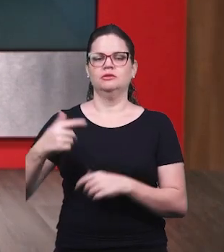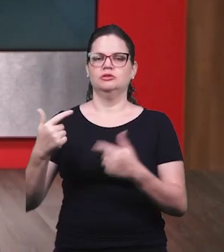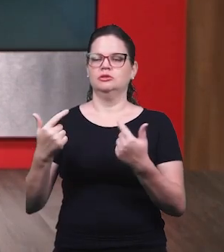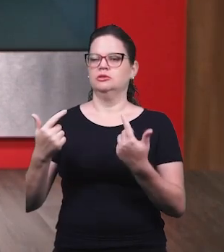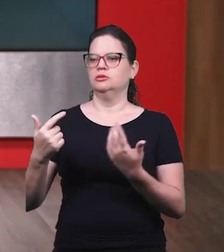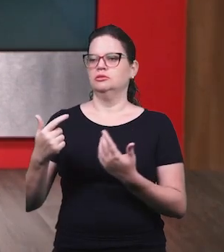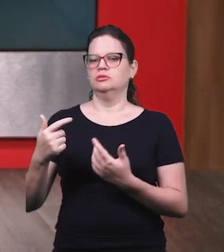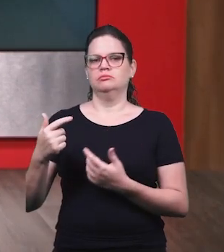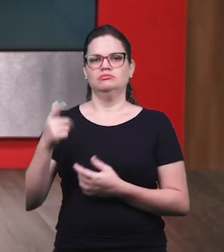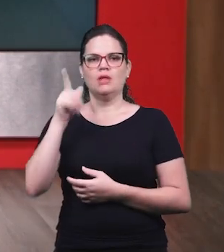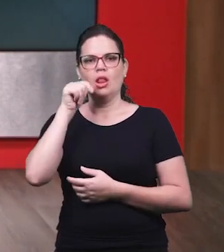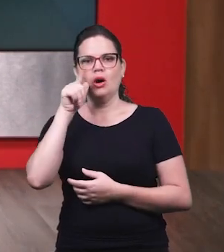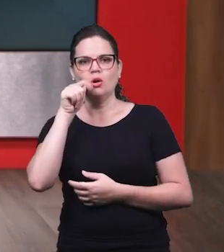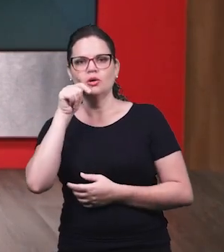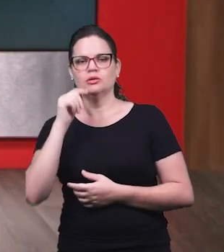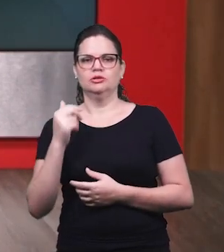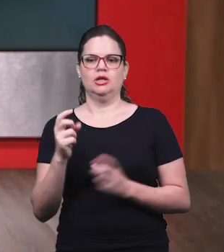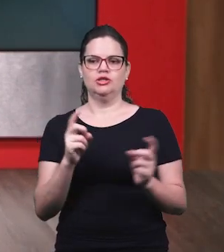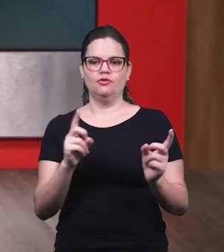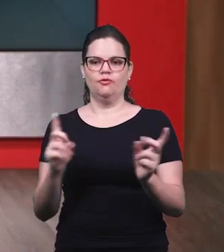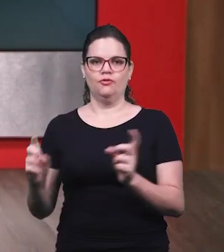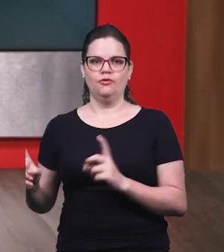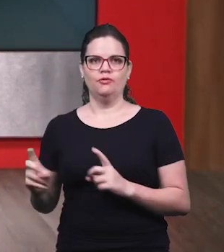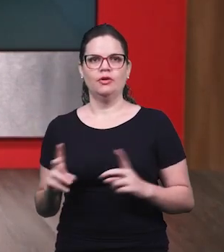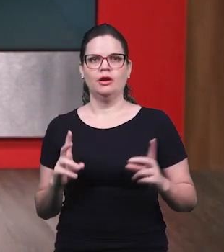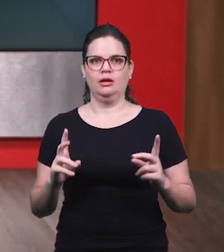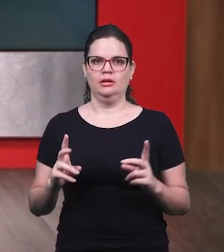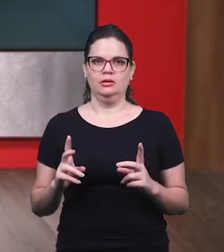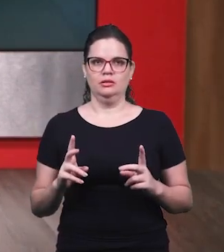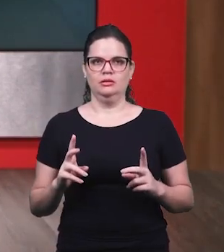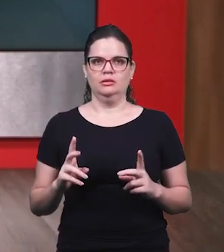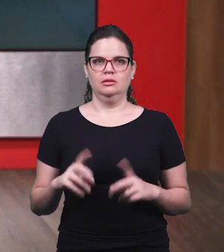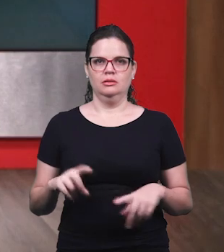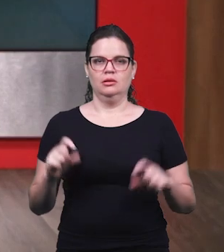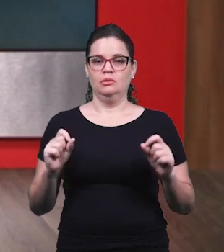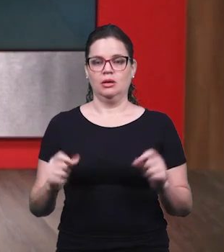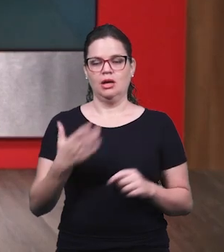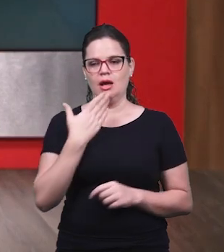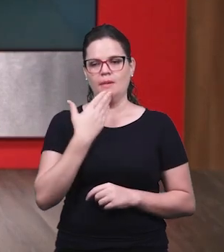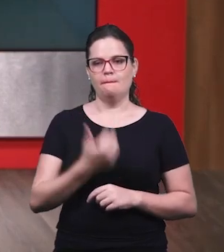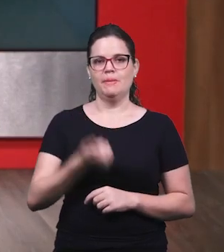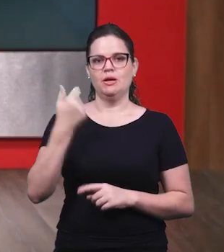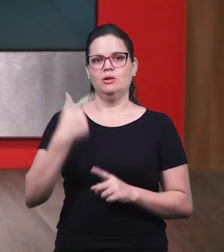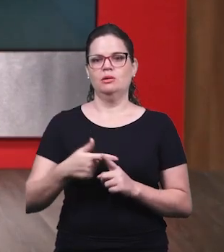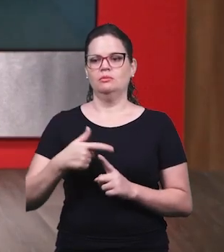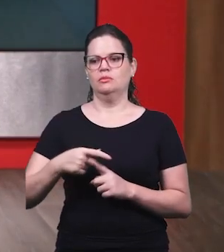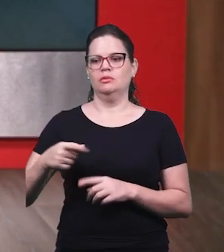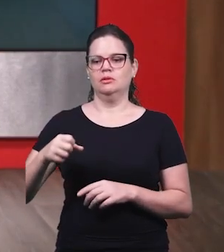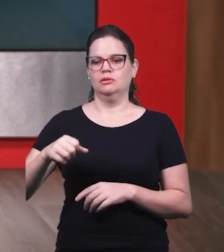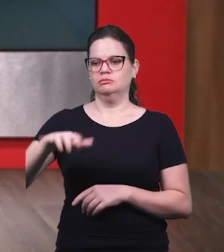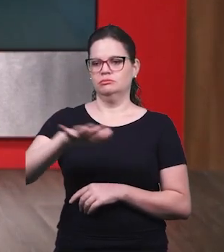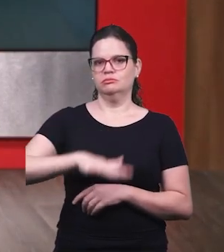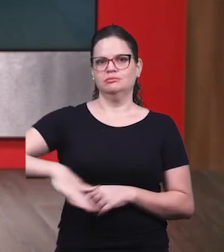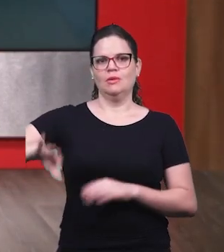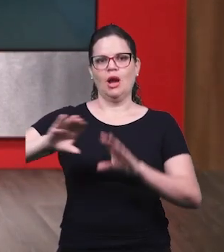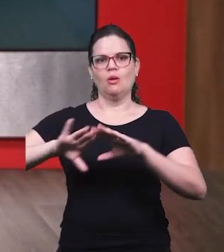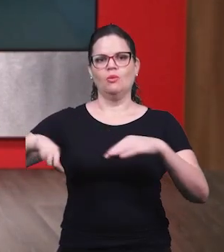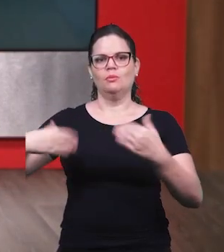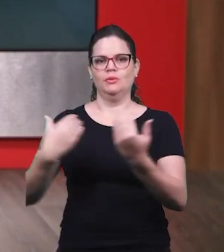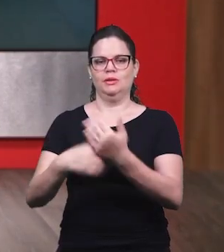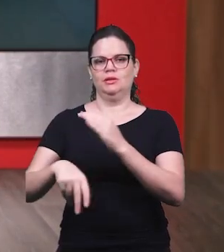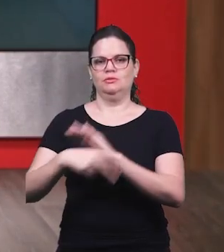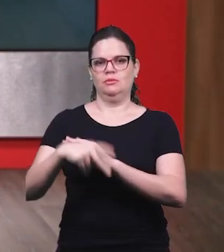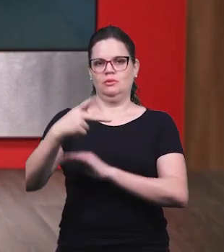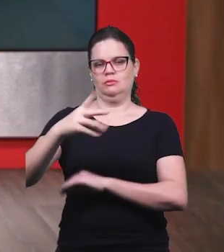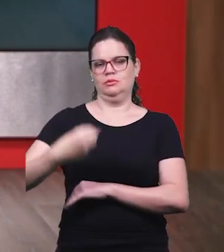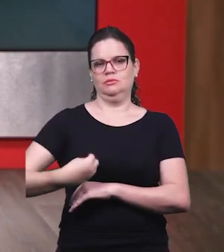serviços, é mais interessante para a população à sua volta, é mais interessante para o